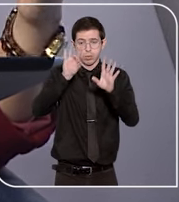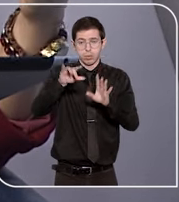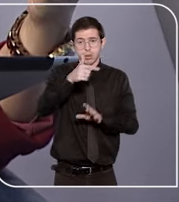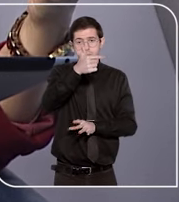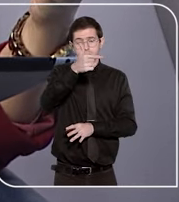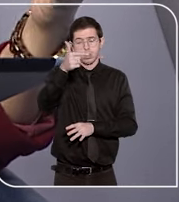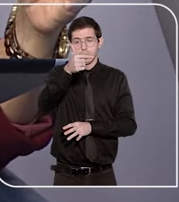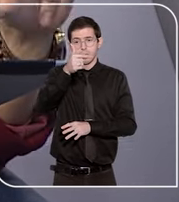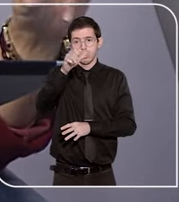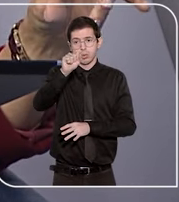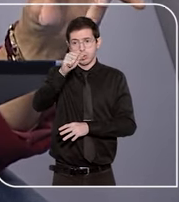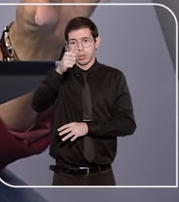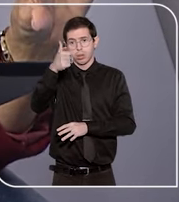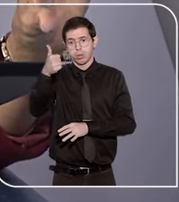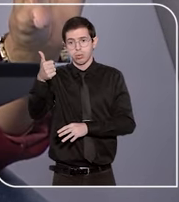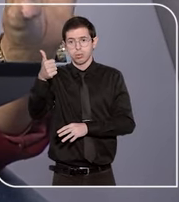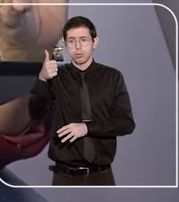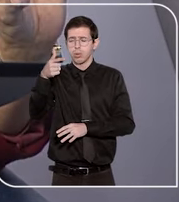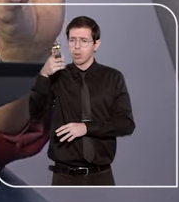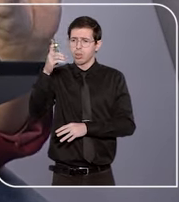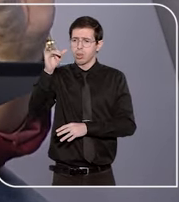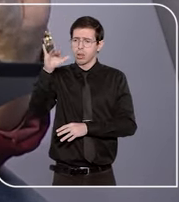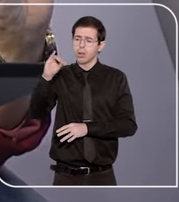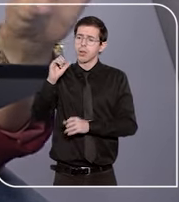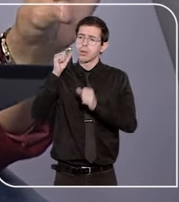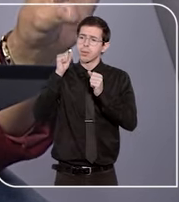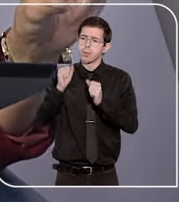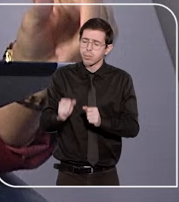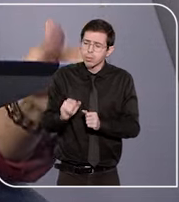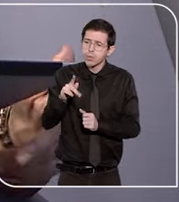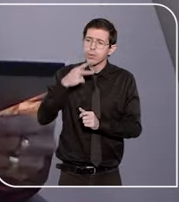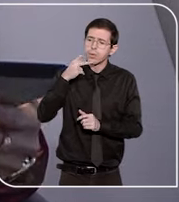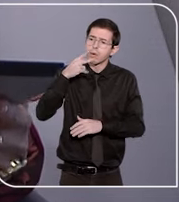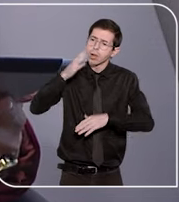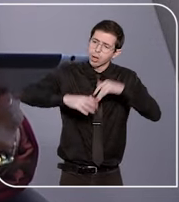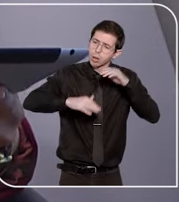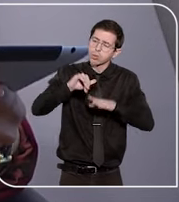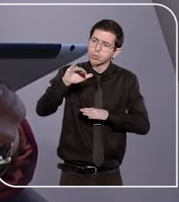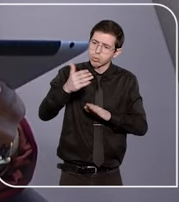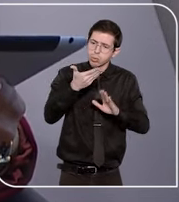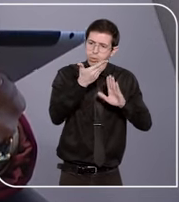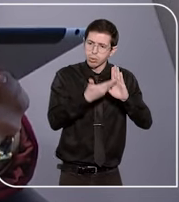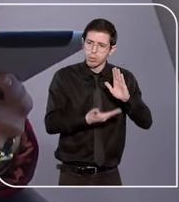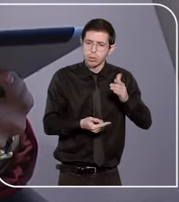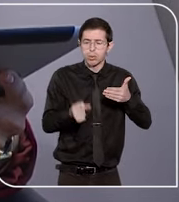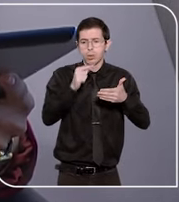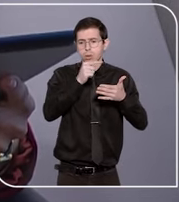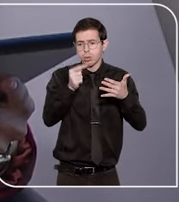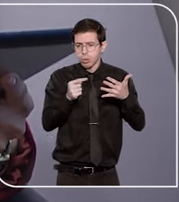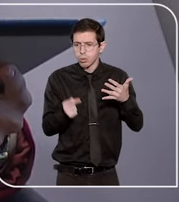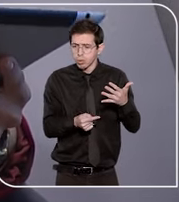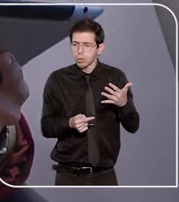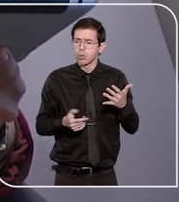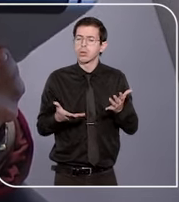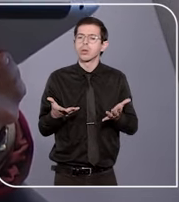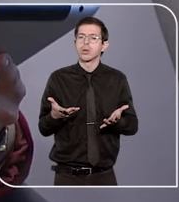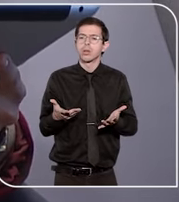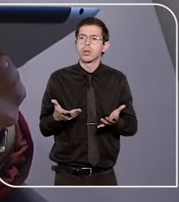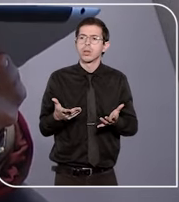281. Doutor Denis, por favor, gostaria de pontuar alguns, né, alguns requisitos,